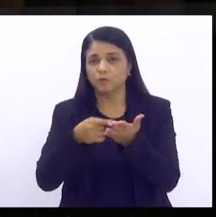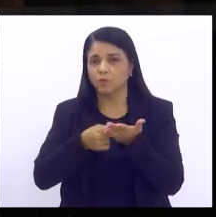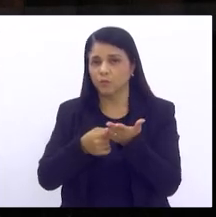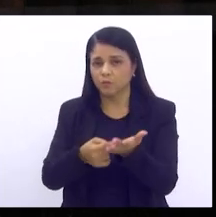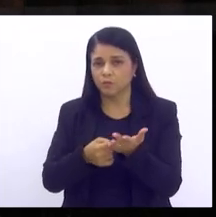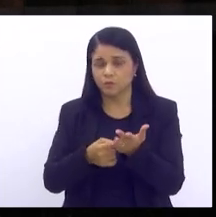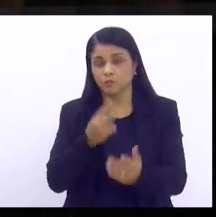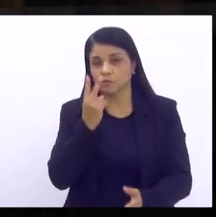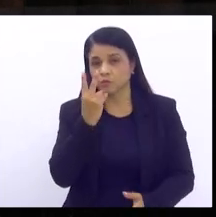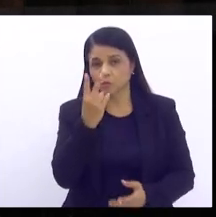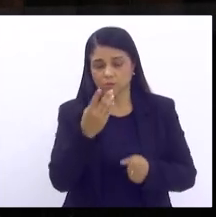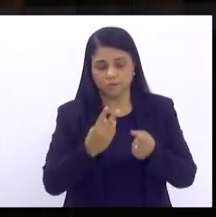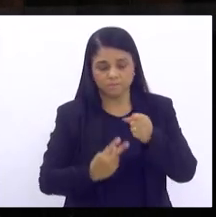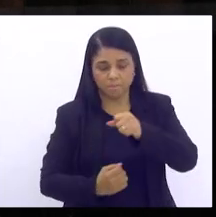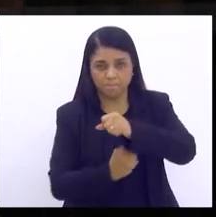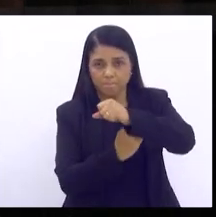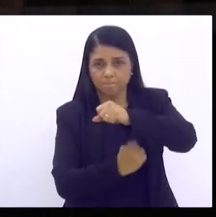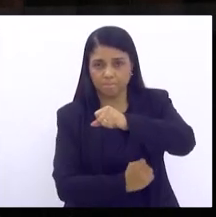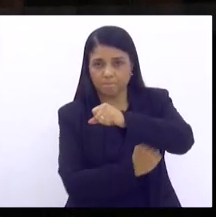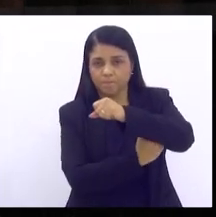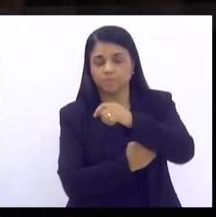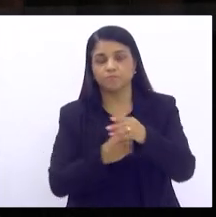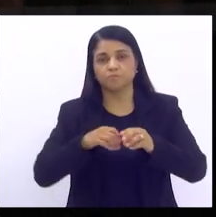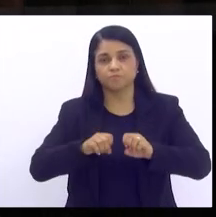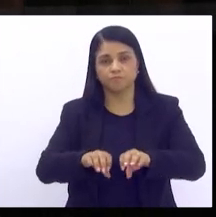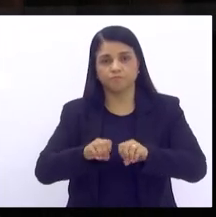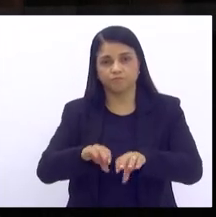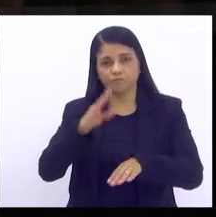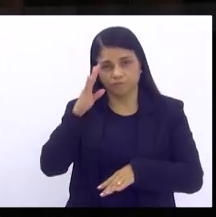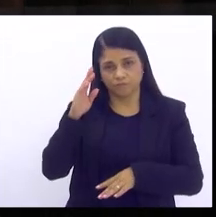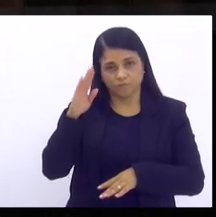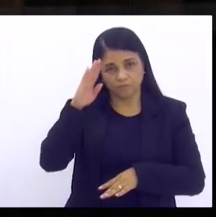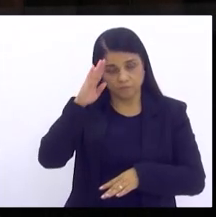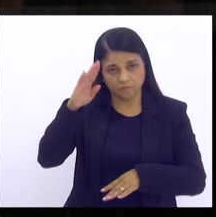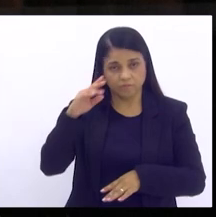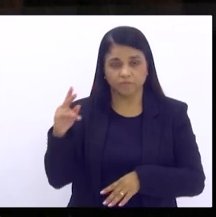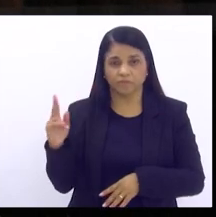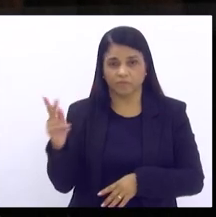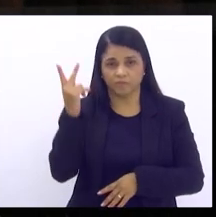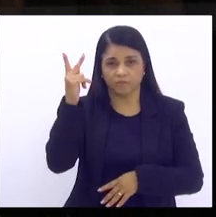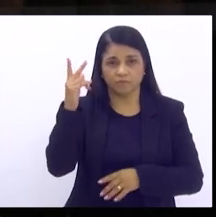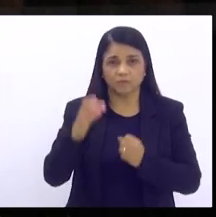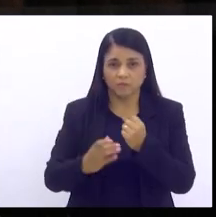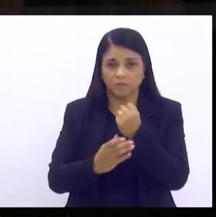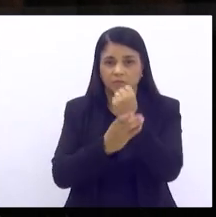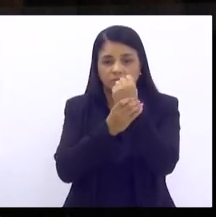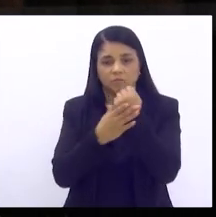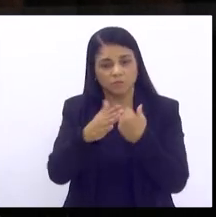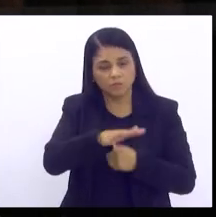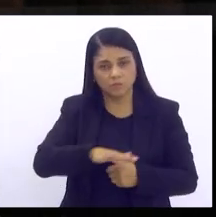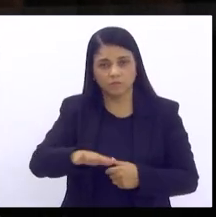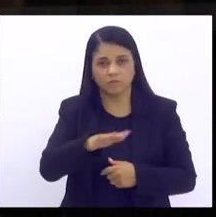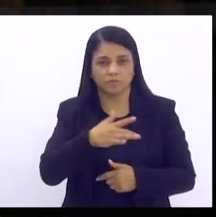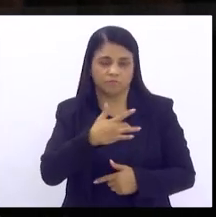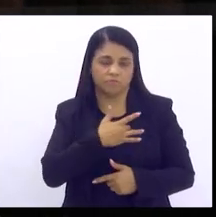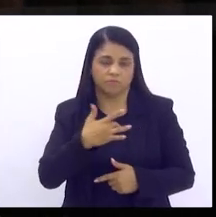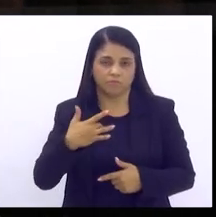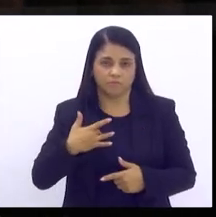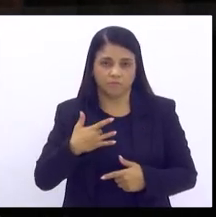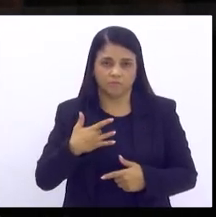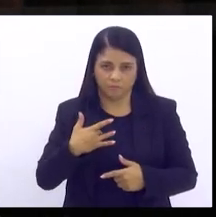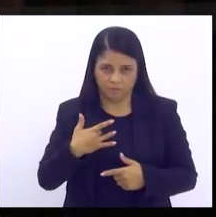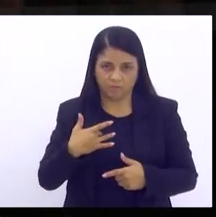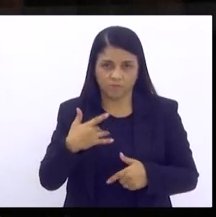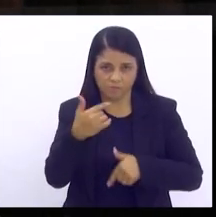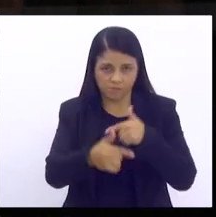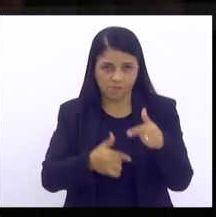com dois pilares fundamentais para a docência: a valorização e a garantia de um ambiente salutar de trabalho.